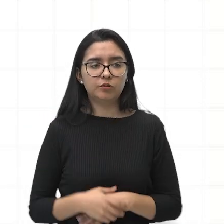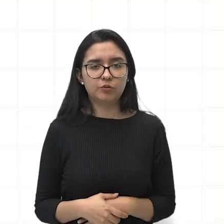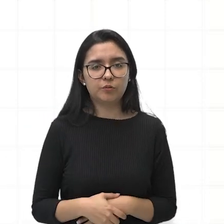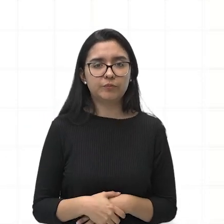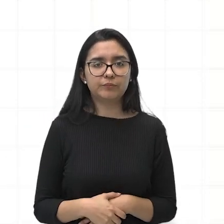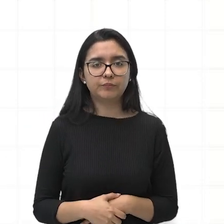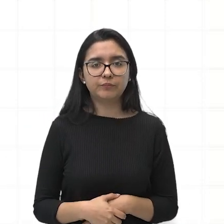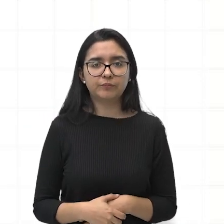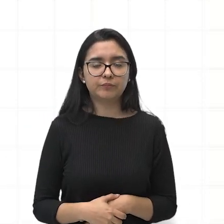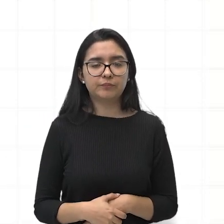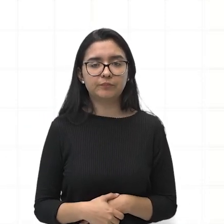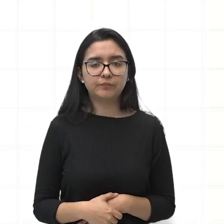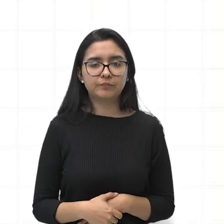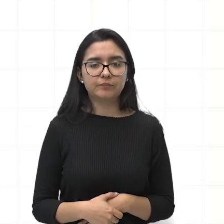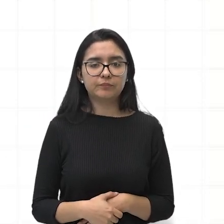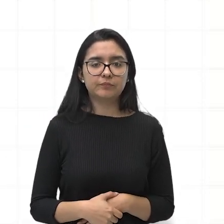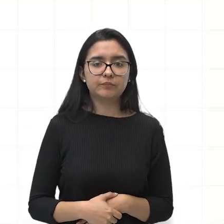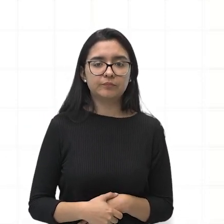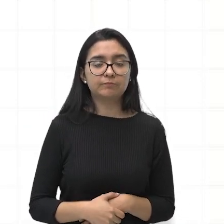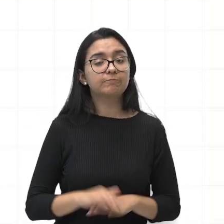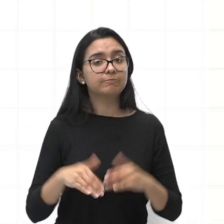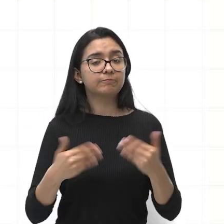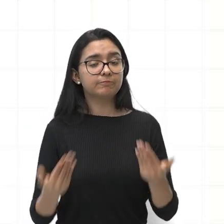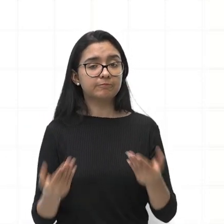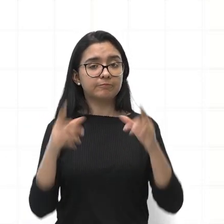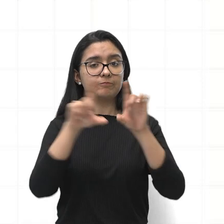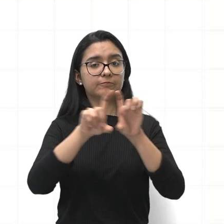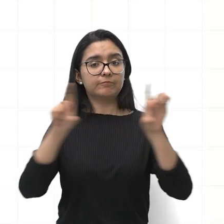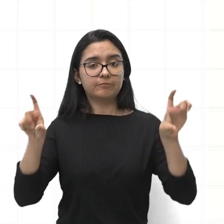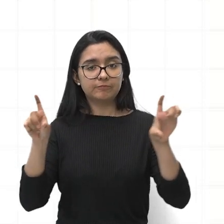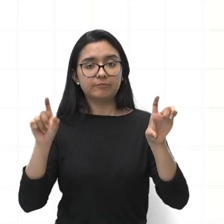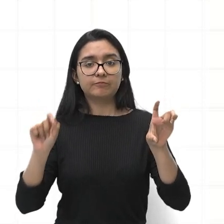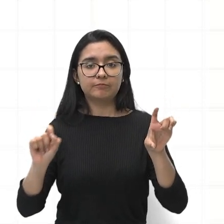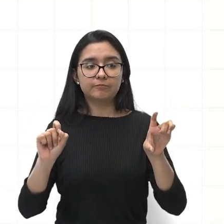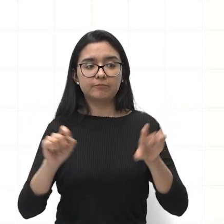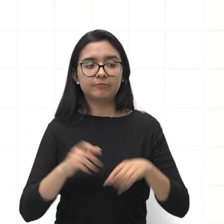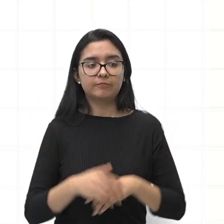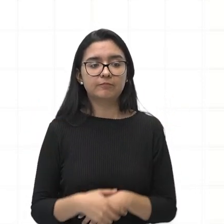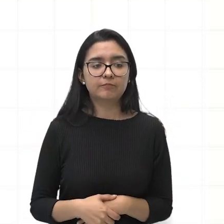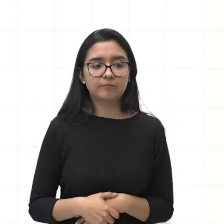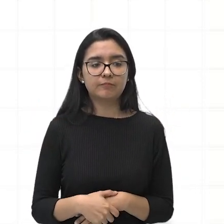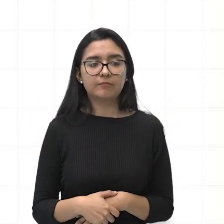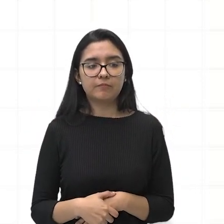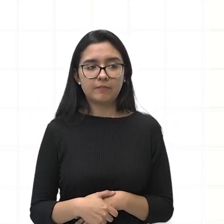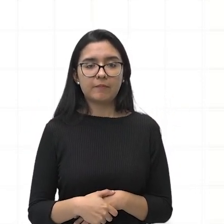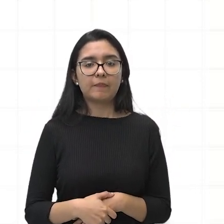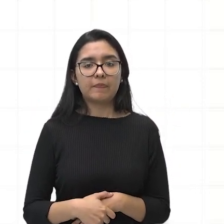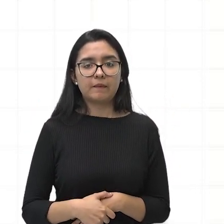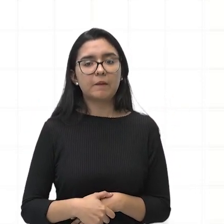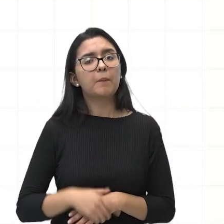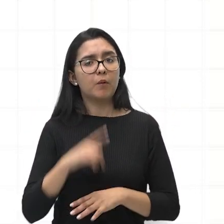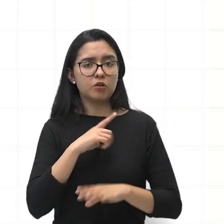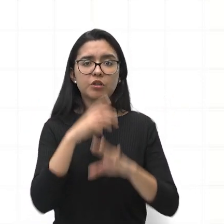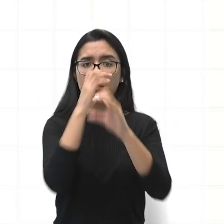Bem, aqui, pessoal, a gente poderia fazer o seguinte, né? Calcular aqui o percentual e o